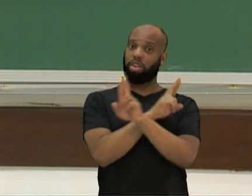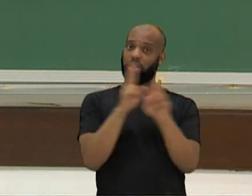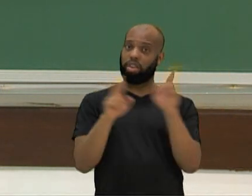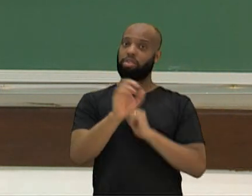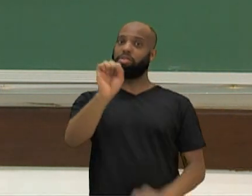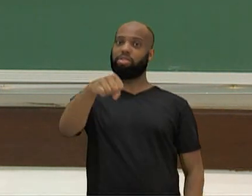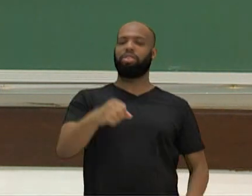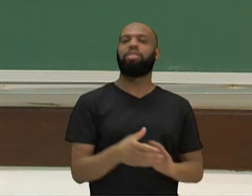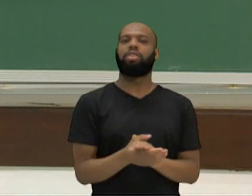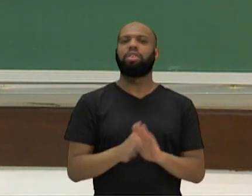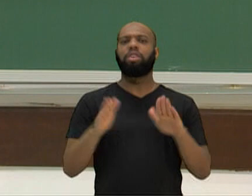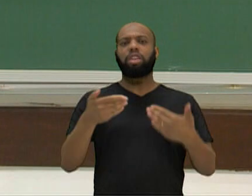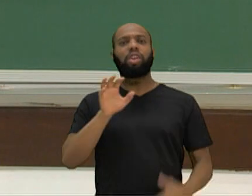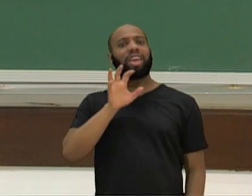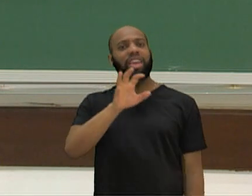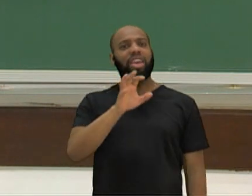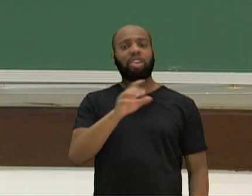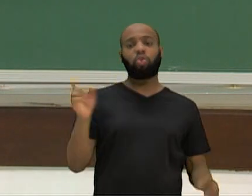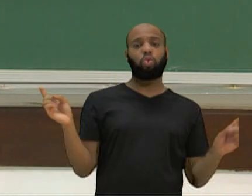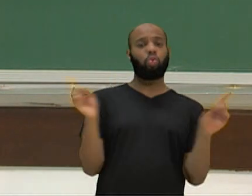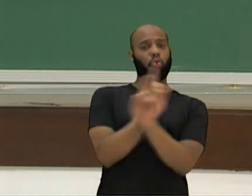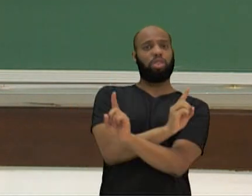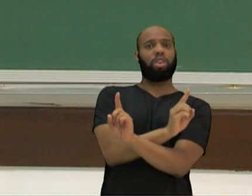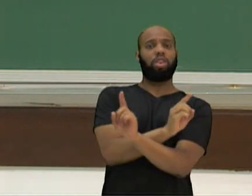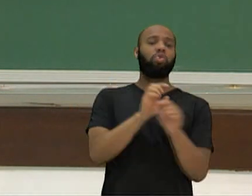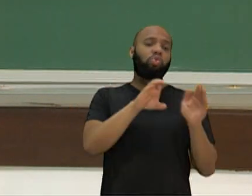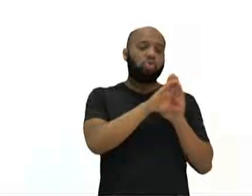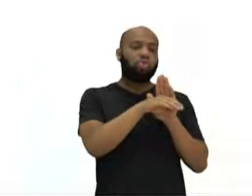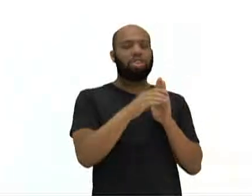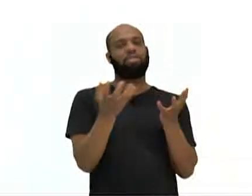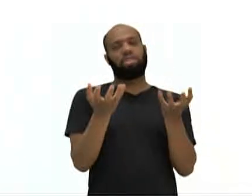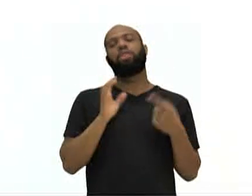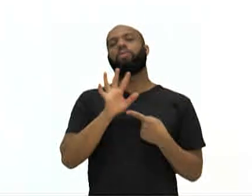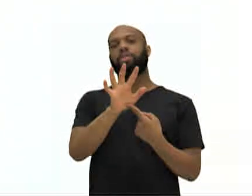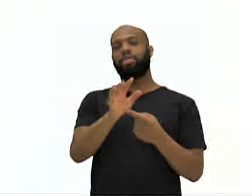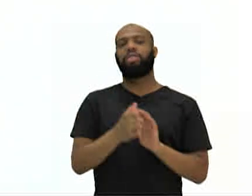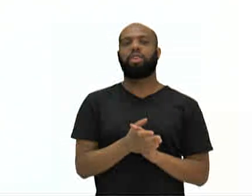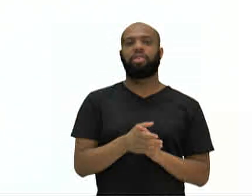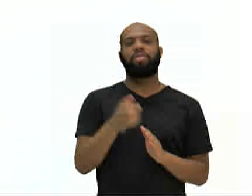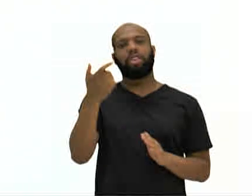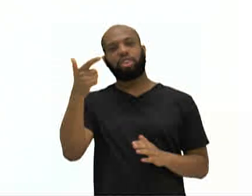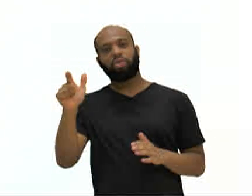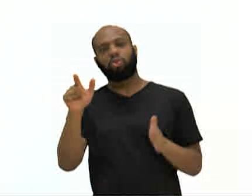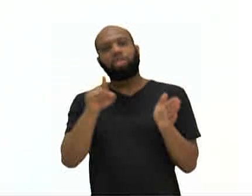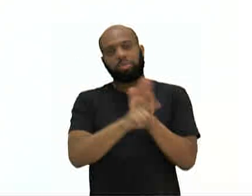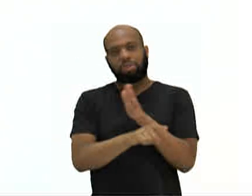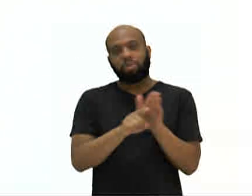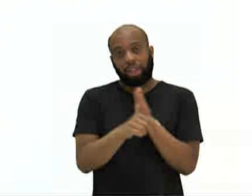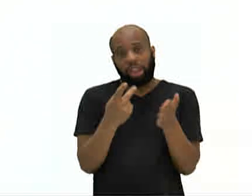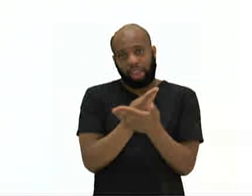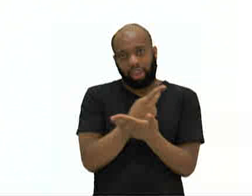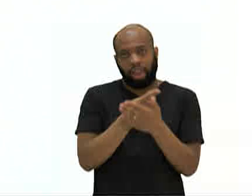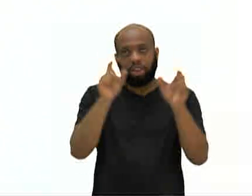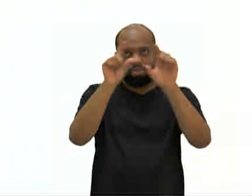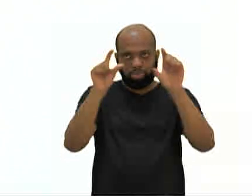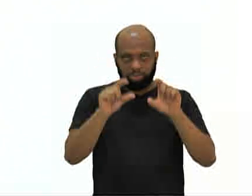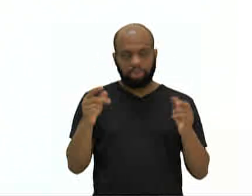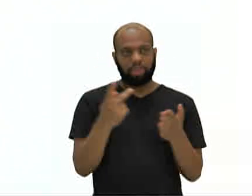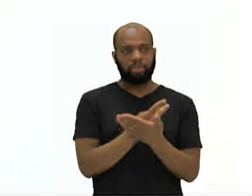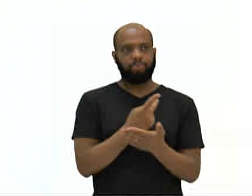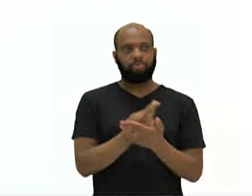relacionados. Então, é exatamente o contrário disso que o conceito quer trazer, né? Então, as outras todas estão relacionadas, é o termo